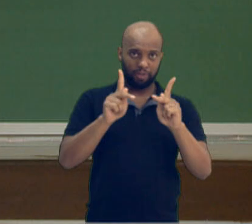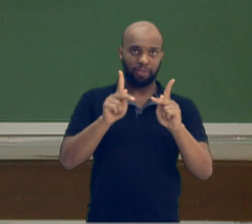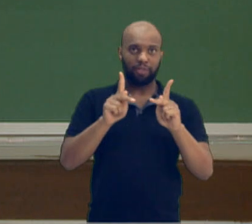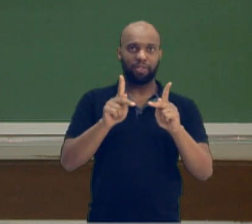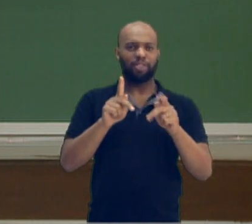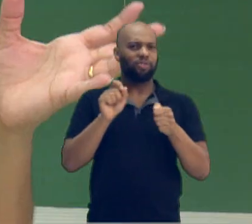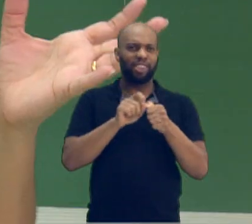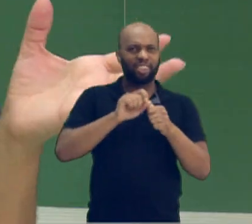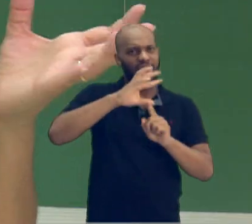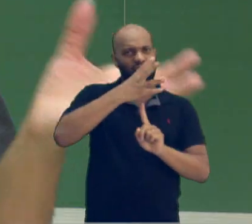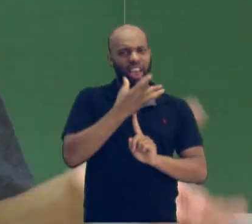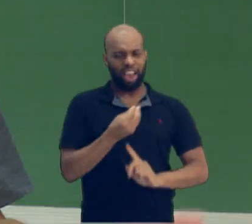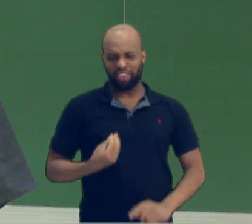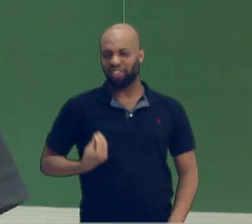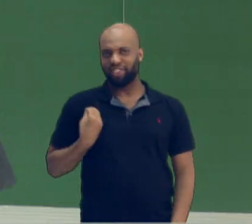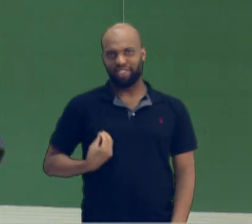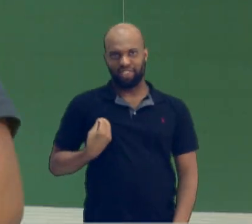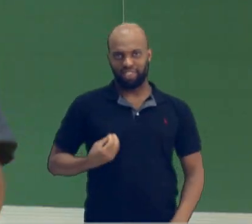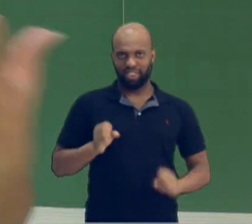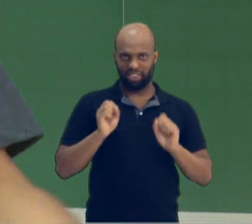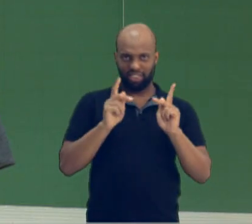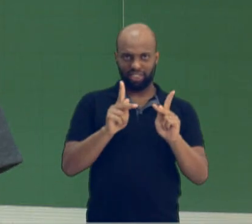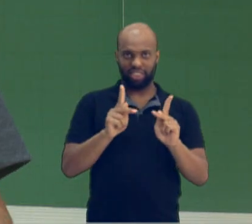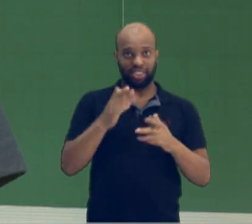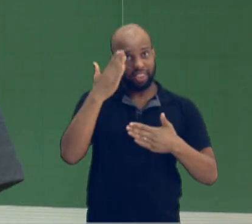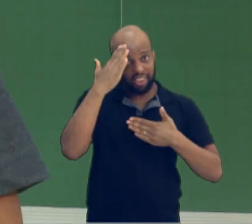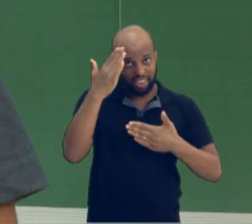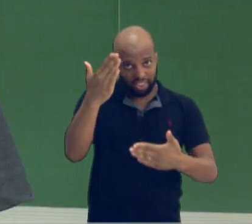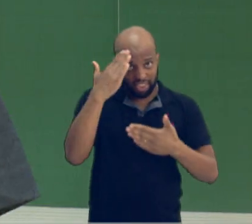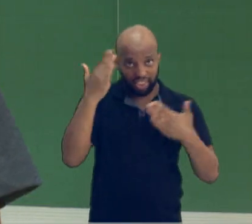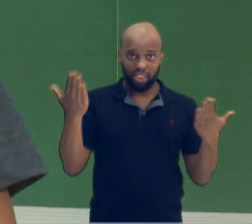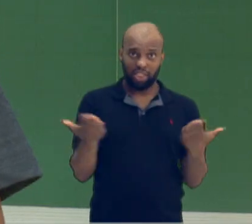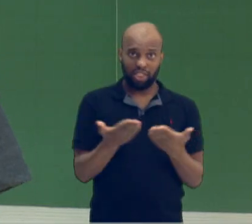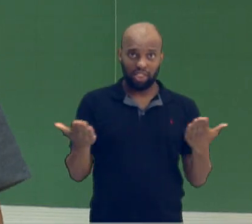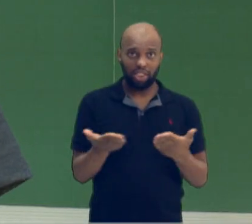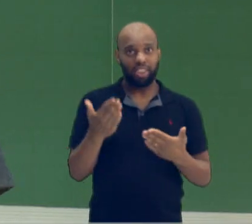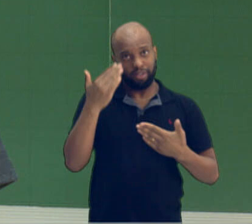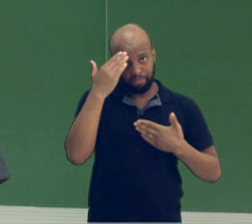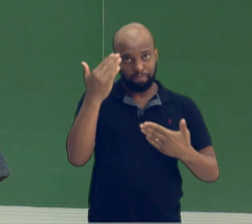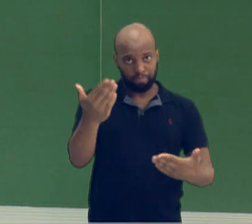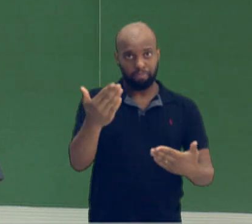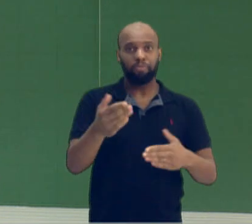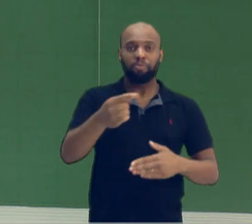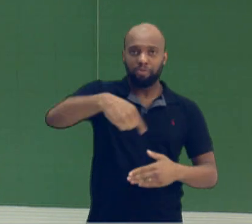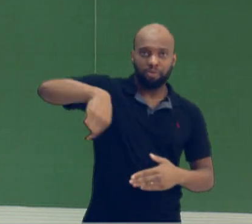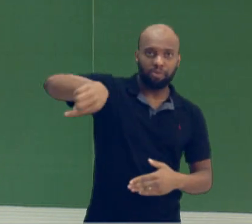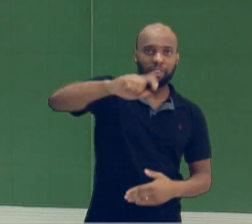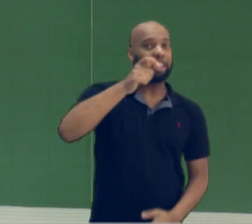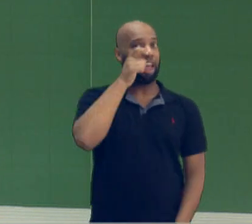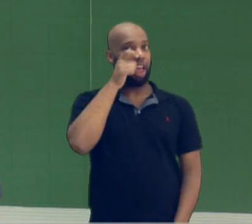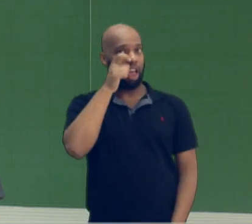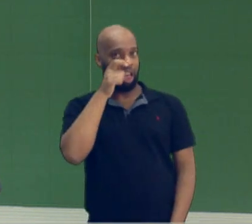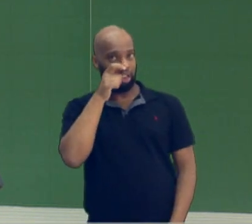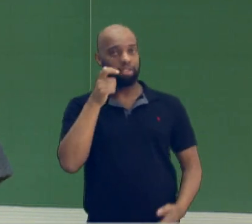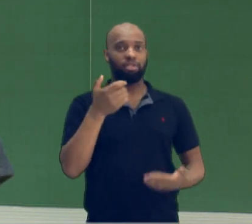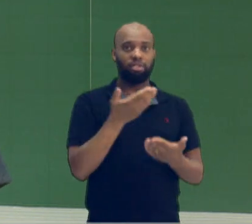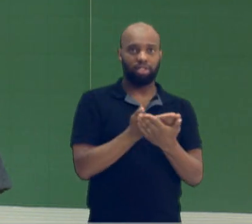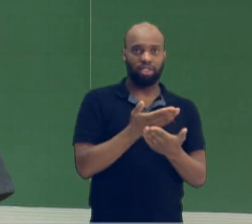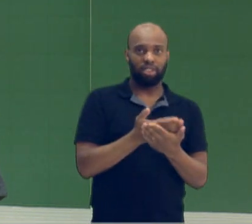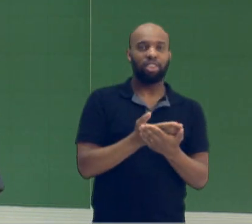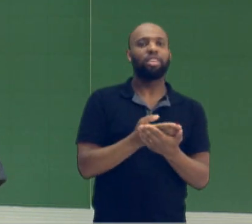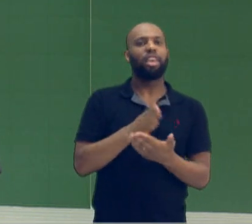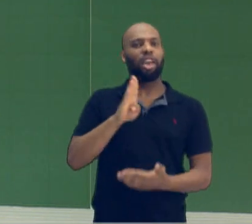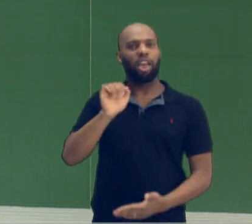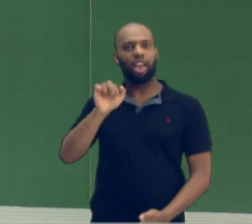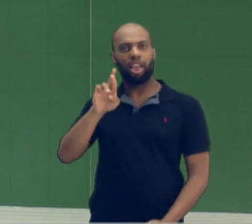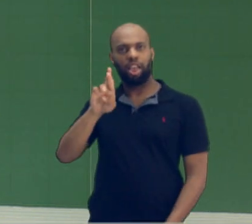vamos encher de arte a nossa vida, tá bom? E obrigado por hoje, agradeço, né? Vocês ficarem assistindo a prof, Barbela